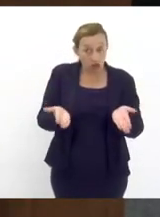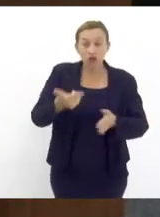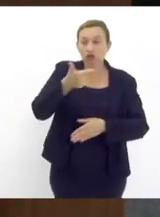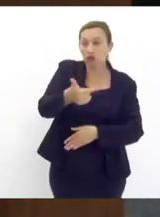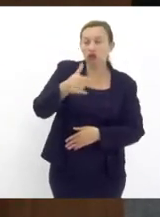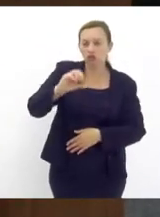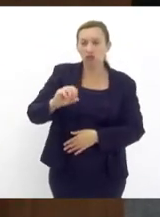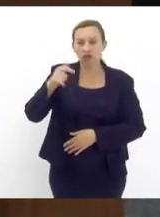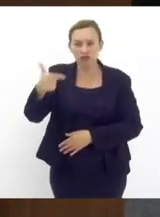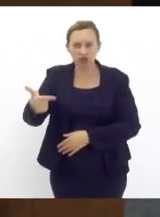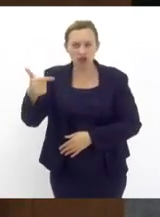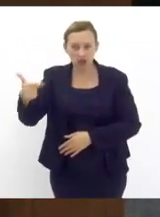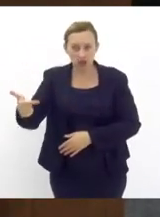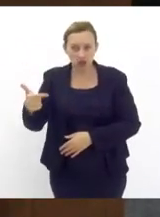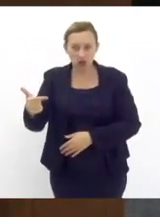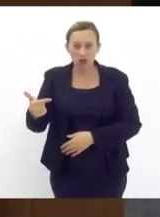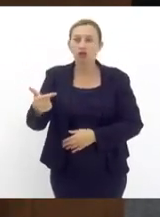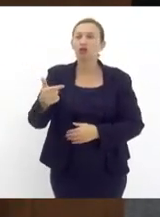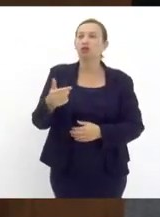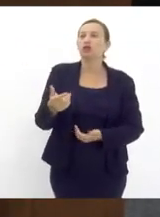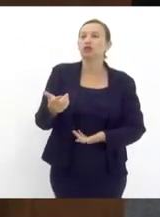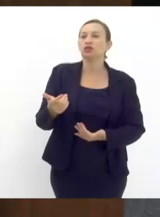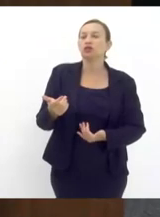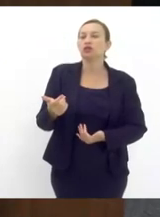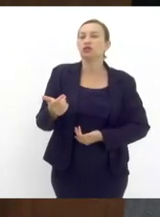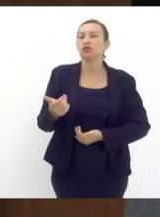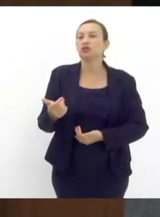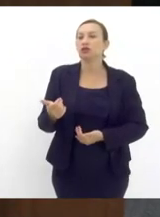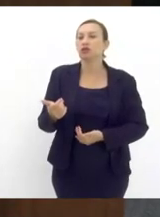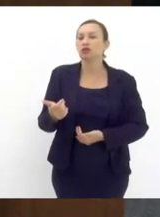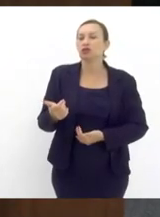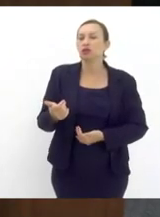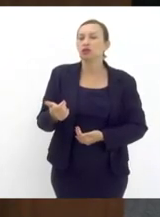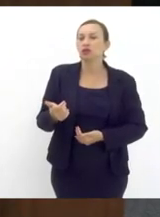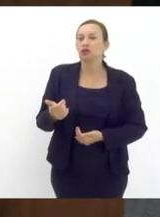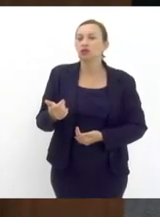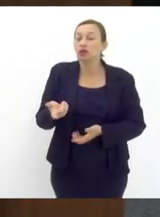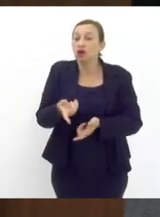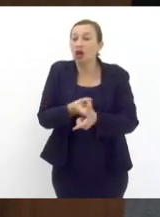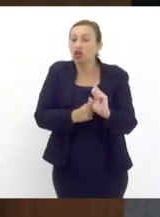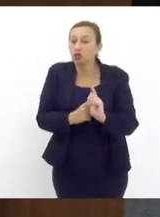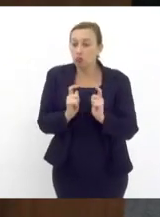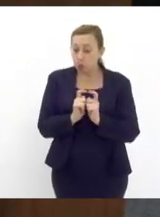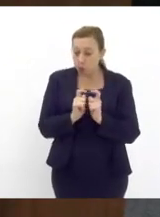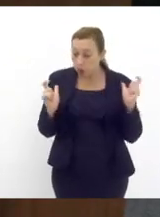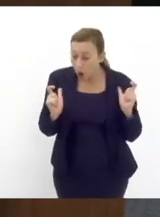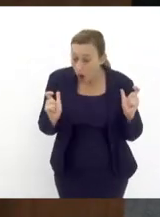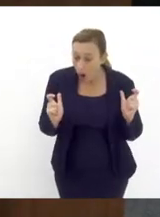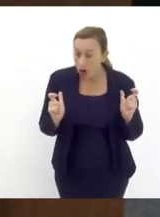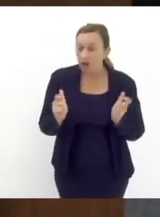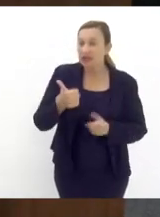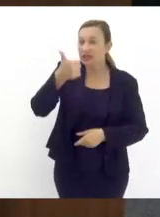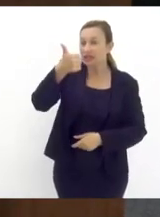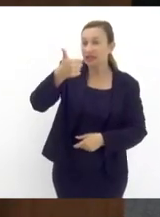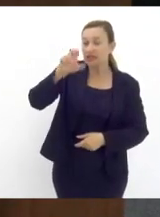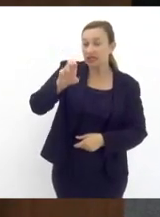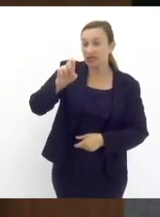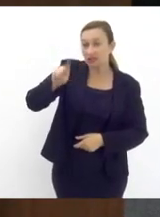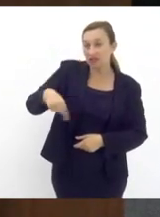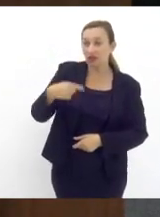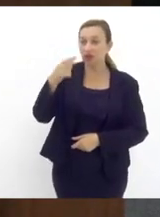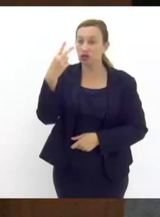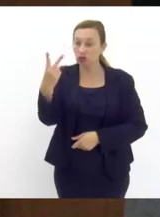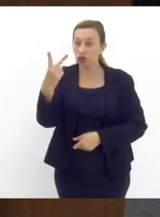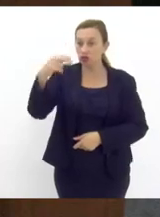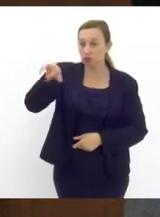2022 é os dados são de 2022 o estoque da dívida explodiu passando de 15,2 bilhões